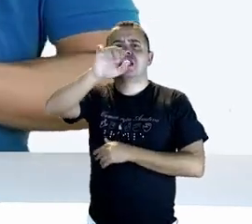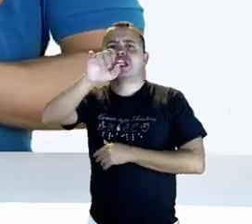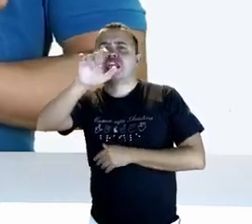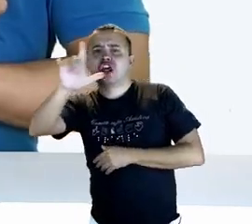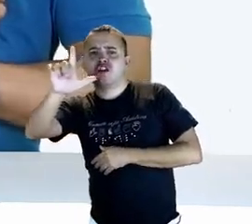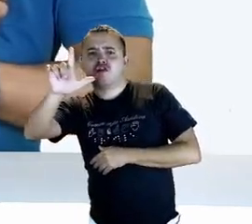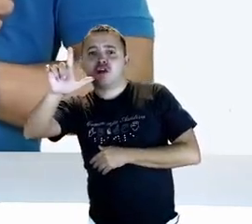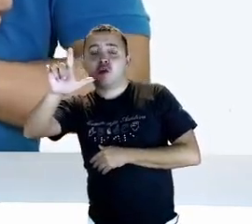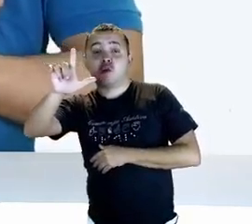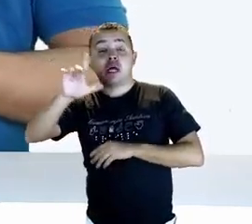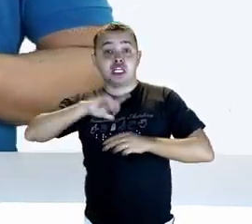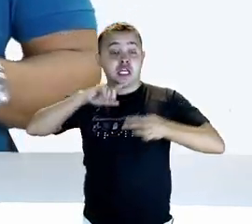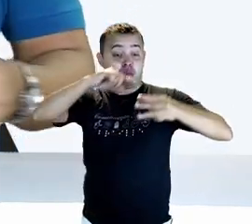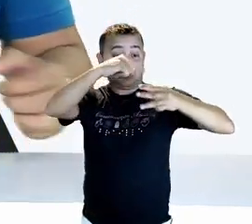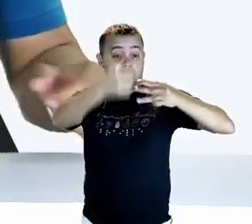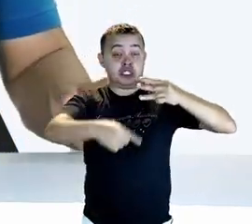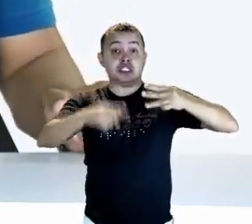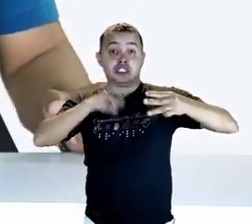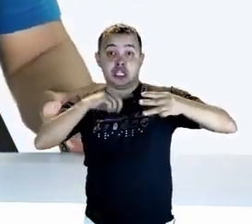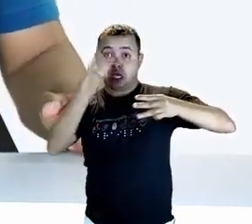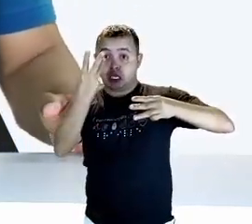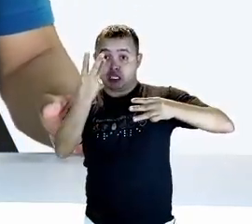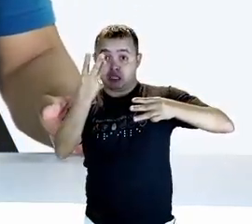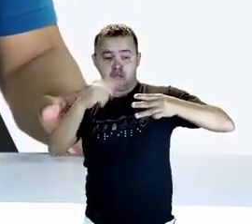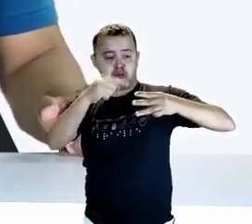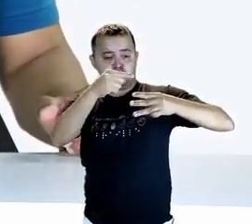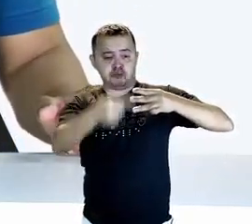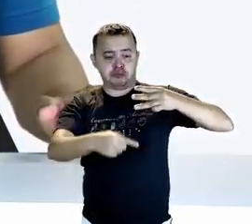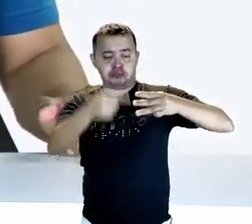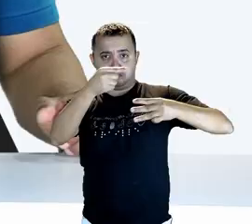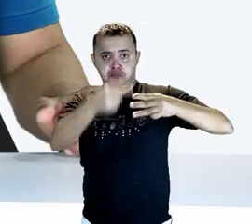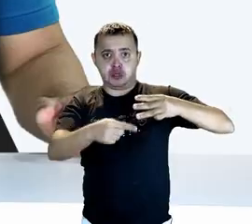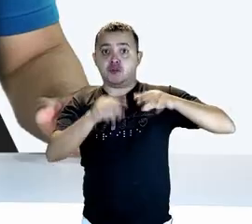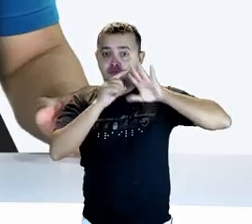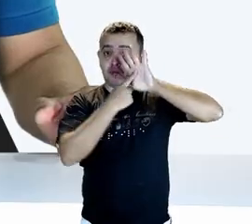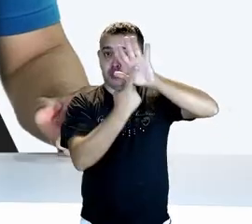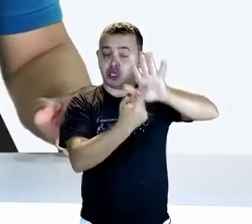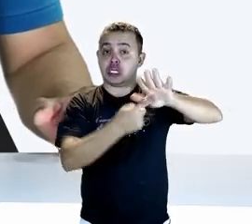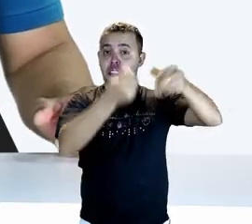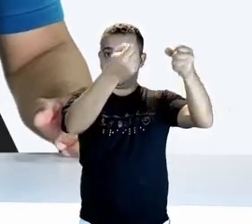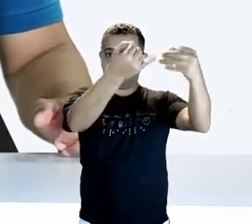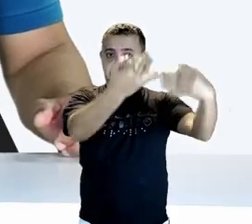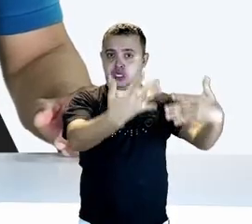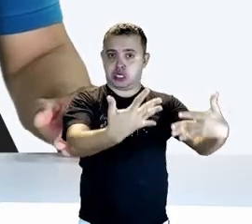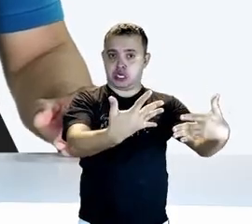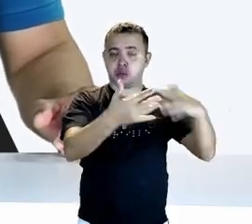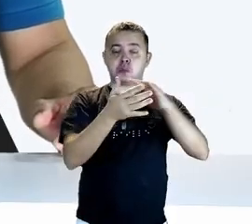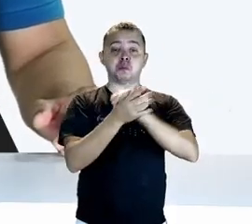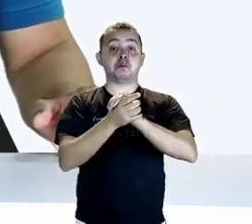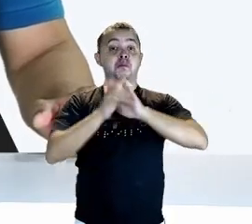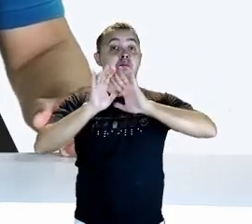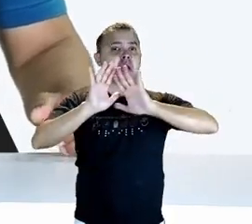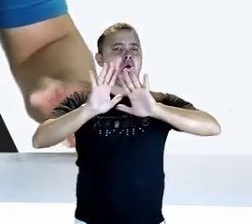que são 3 os tipos de queimadura, nós vamos abordar nessa aula daí para vocês.